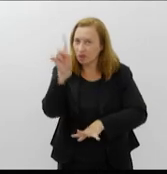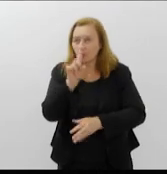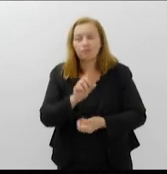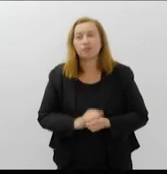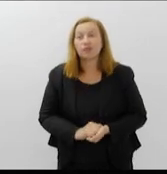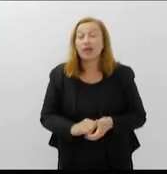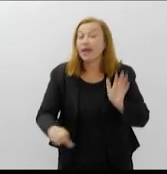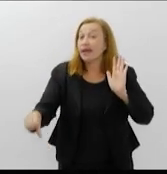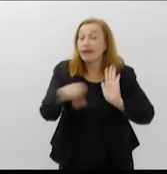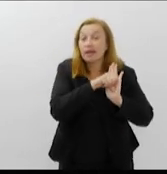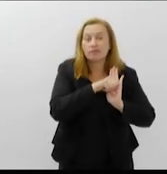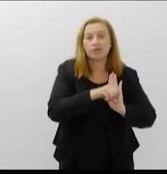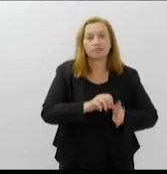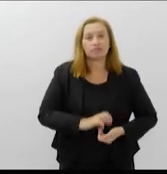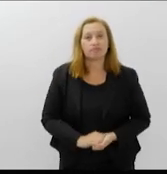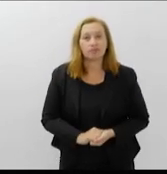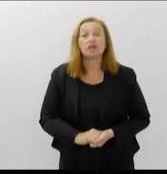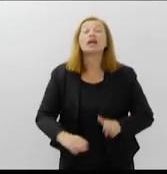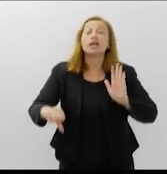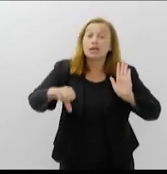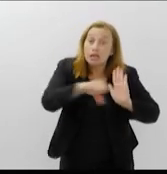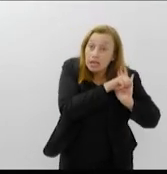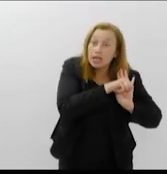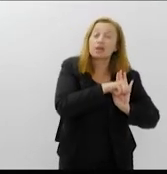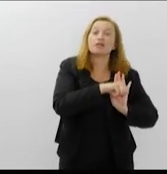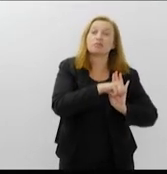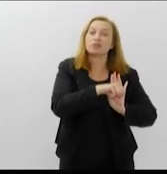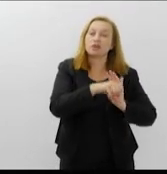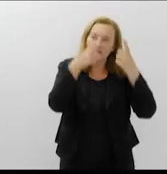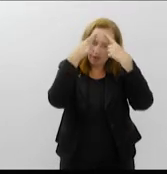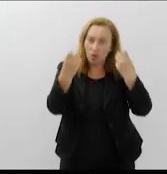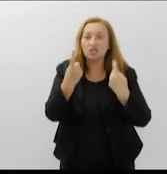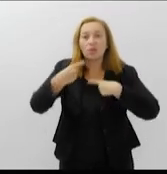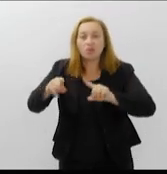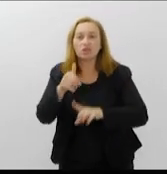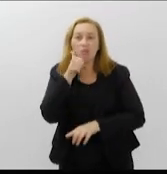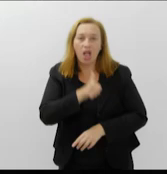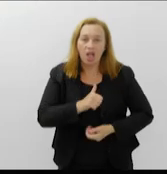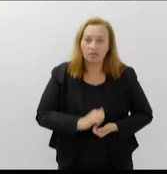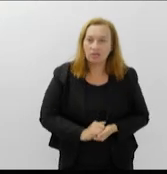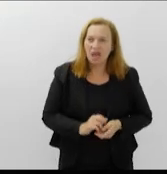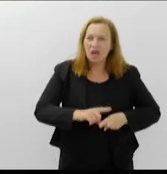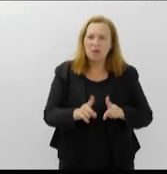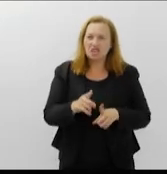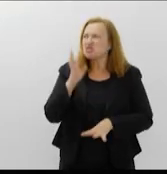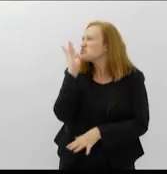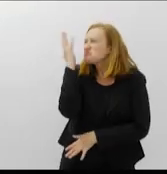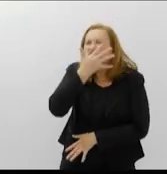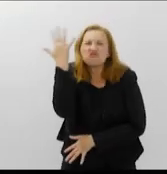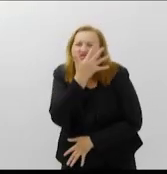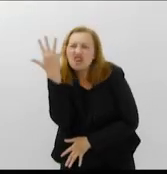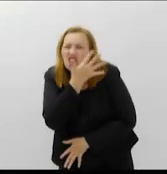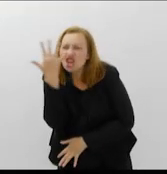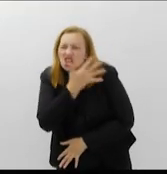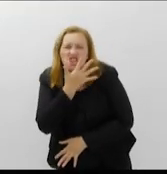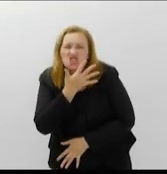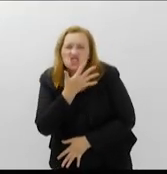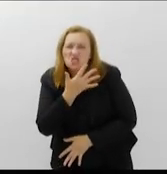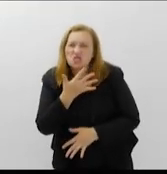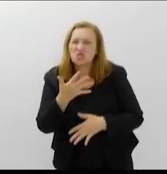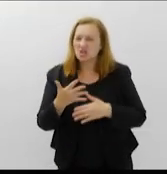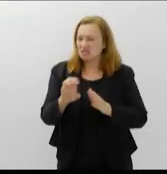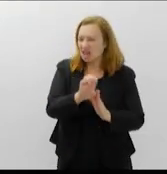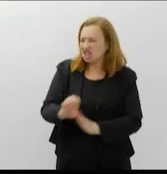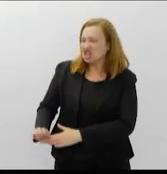Isso é crime. É crime e violência contra a mulher. Mas eu não vejo ninguém aqui dessa claque da esquerda